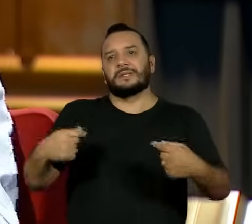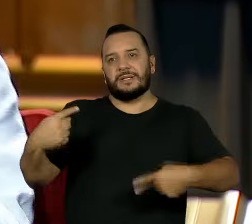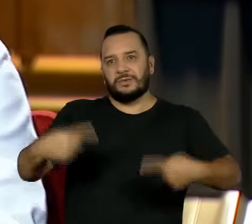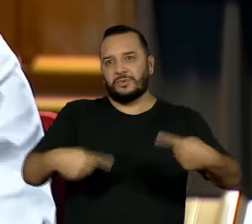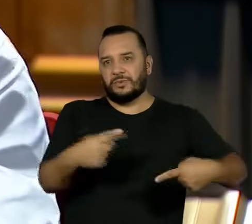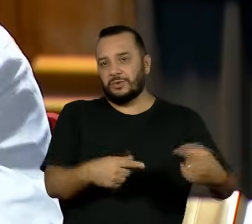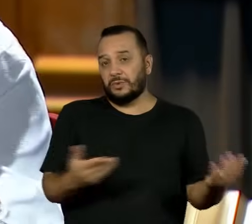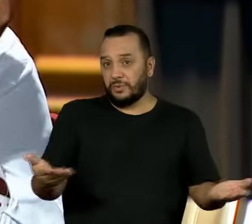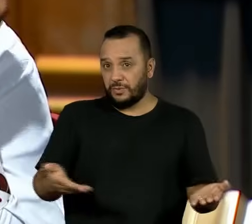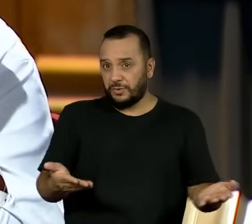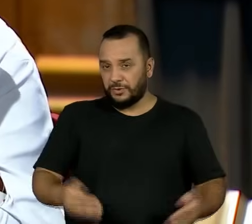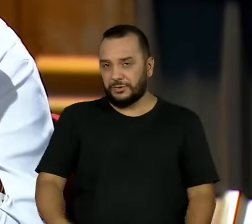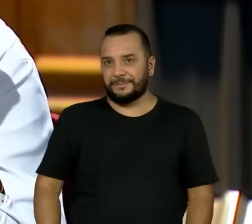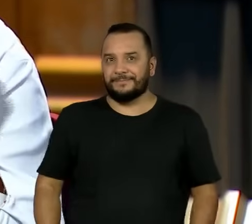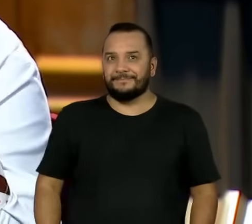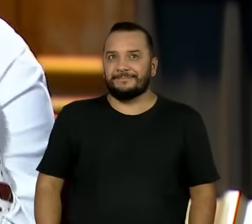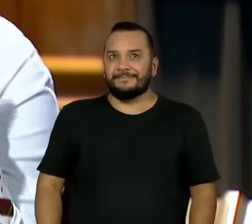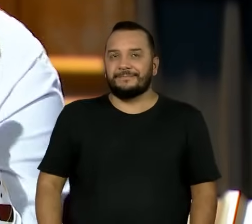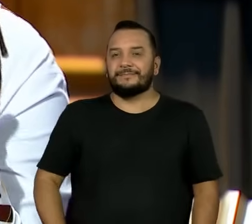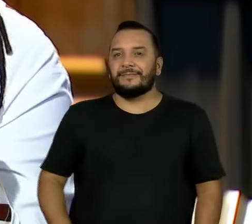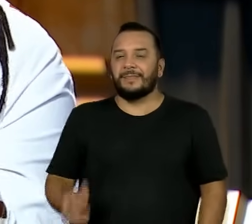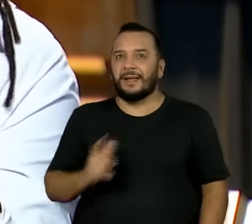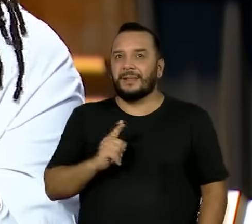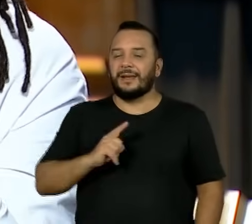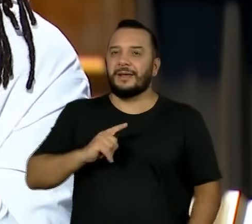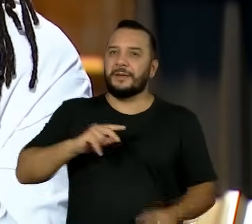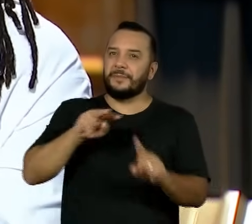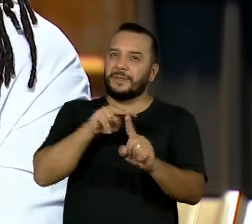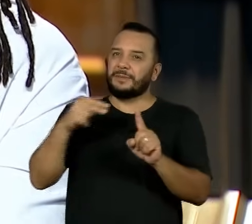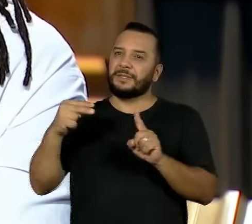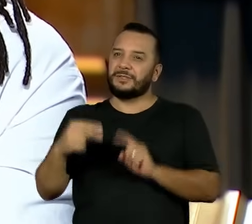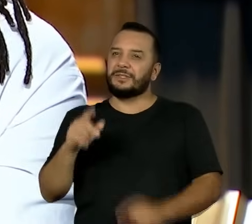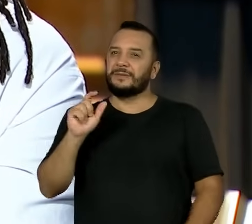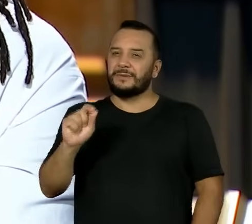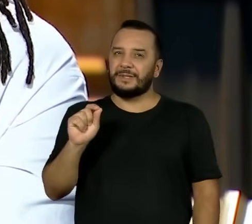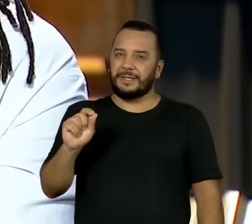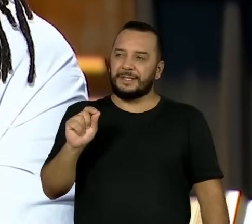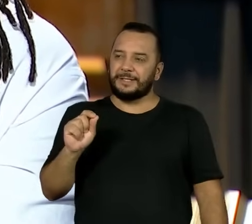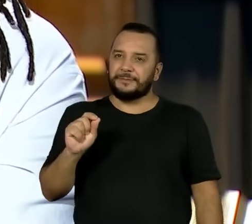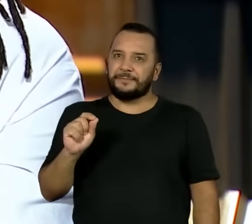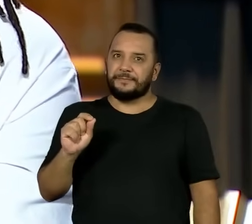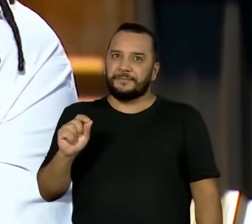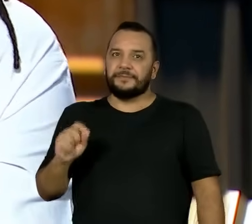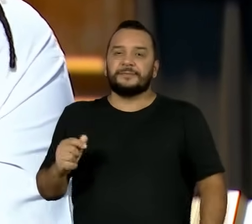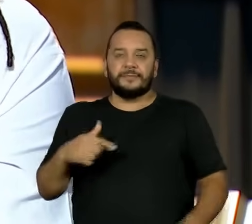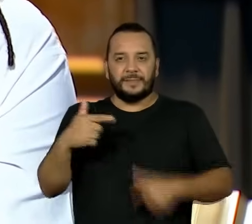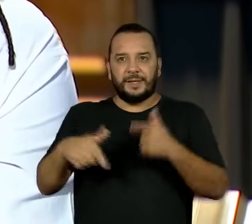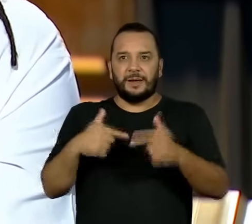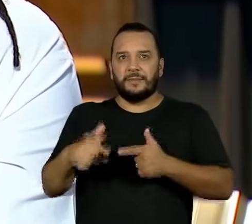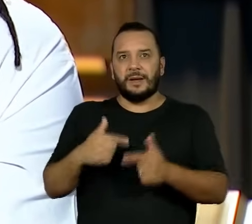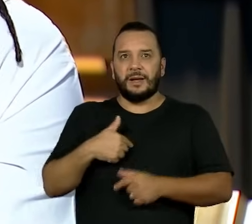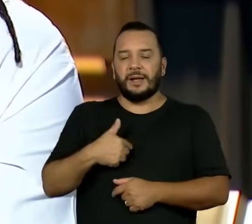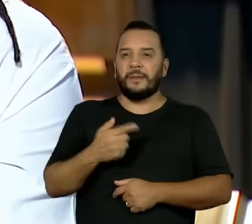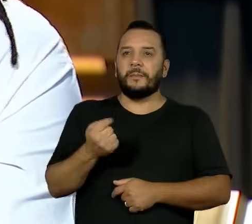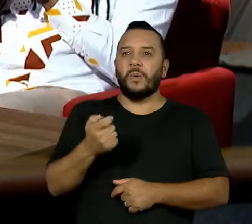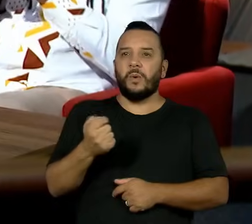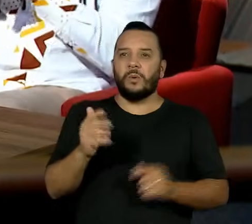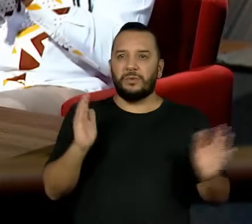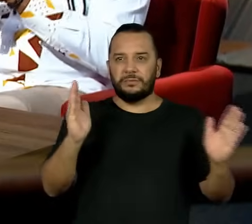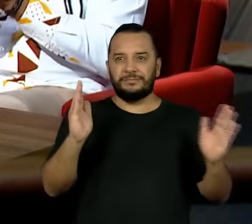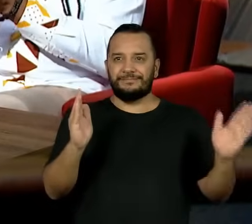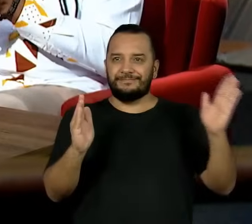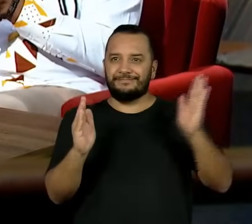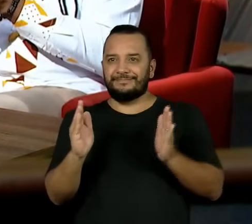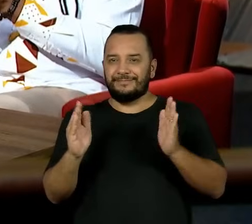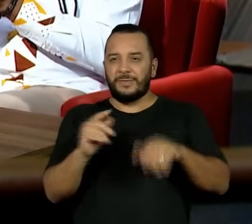tem umas perspectivas, né? Então hoje a gente fala de trabalhar menos dias da semana,